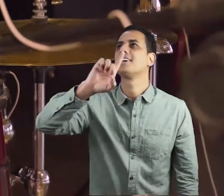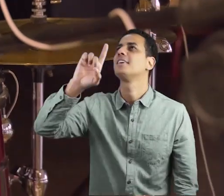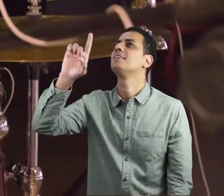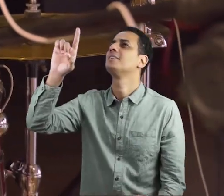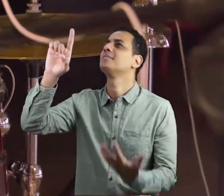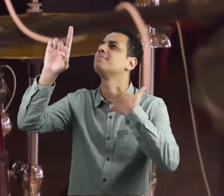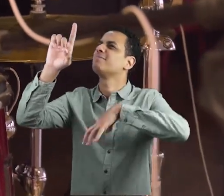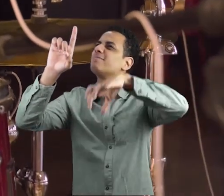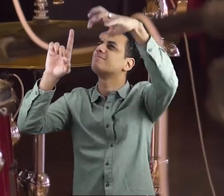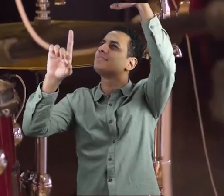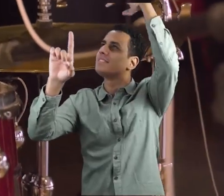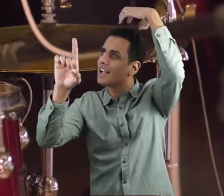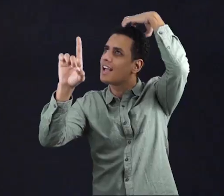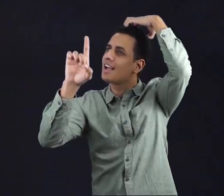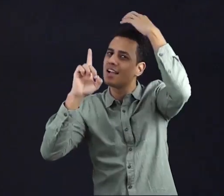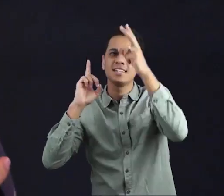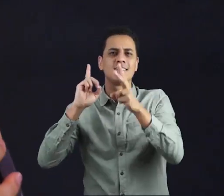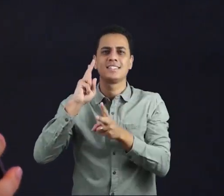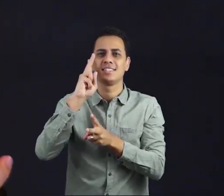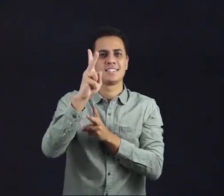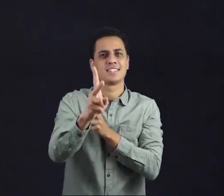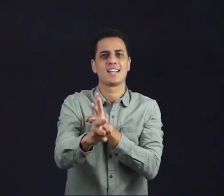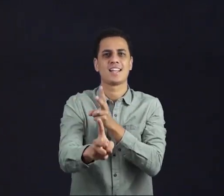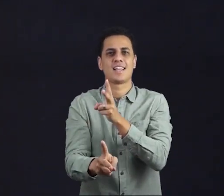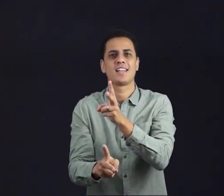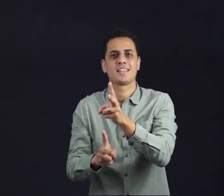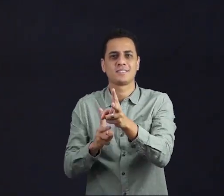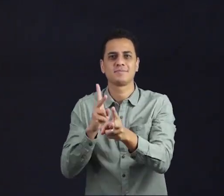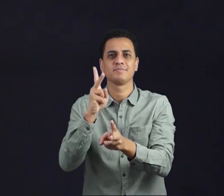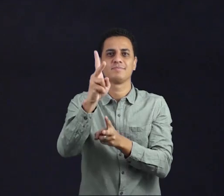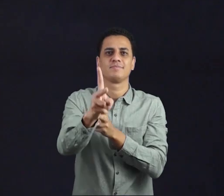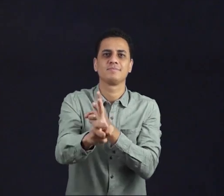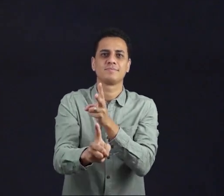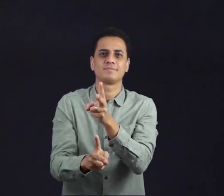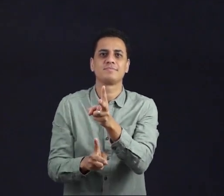esperarmos no Senhor. Ó Deus, és rei pra